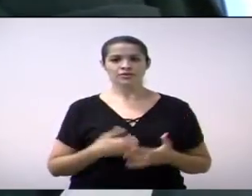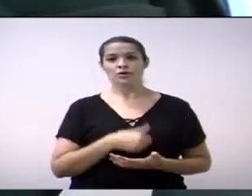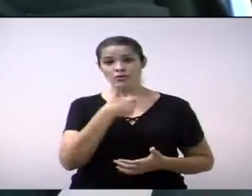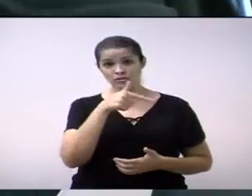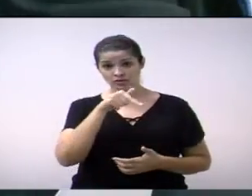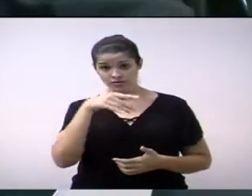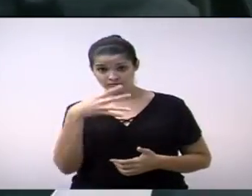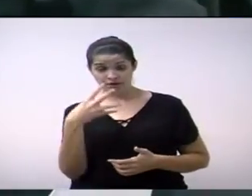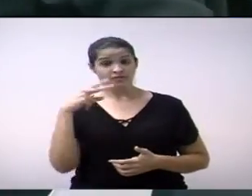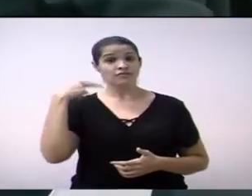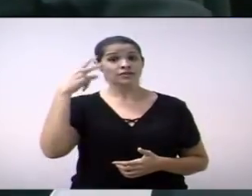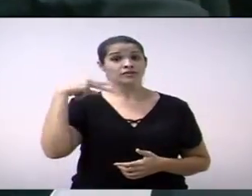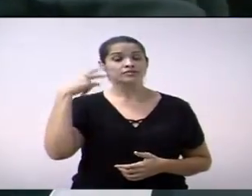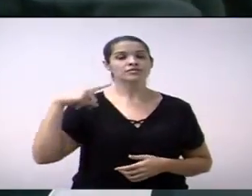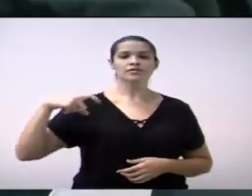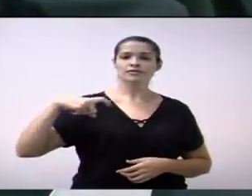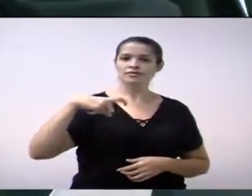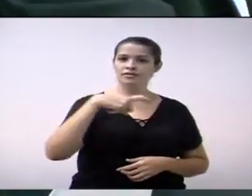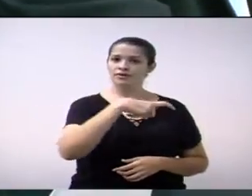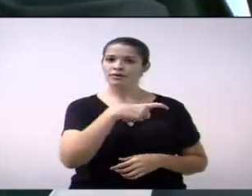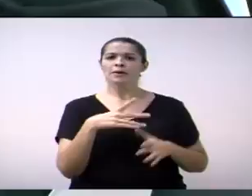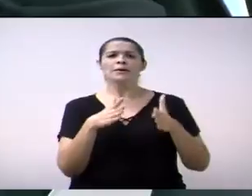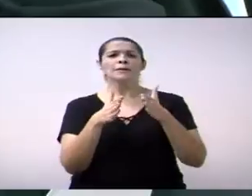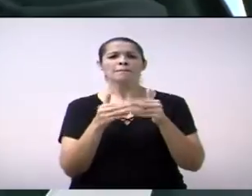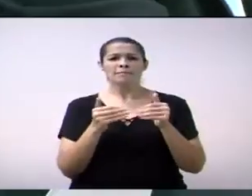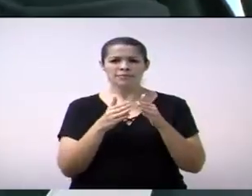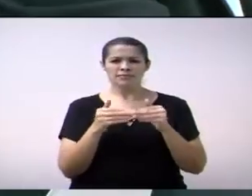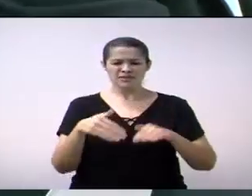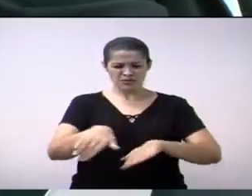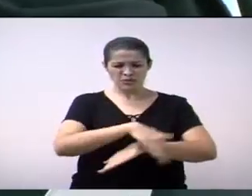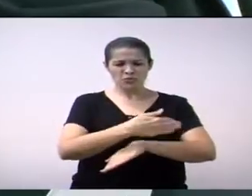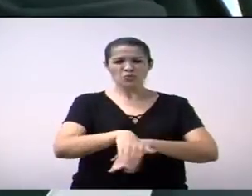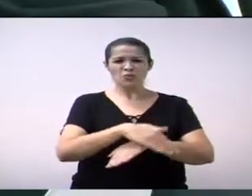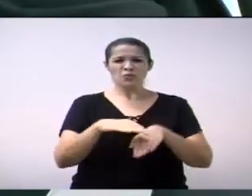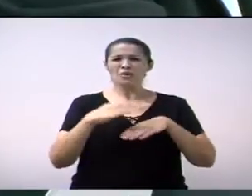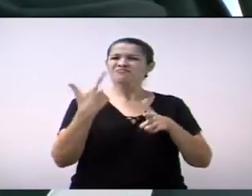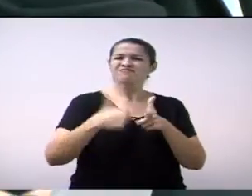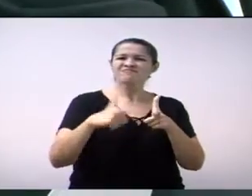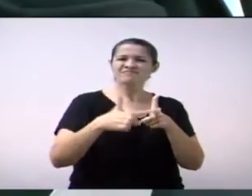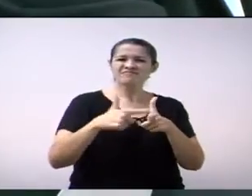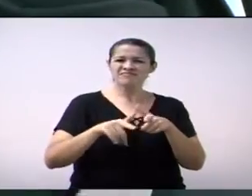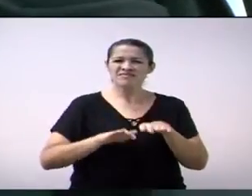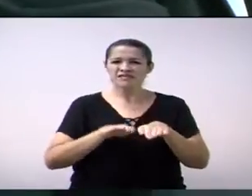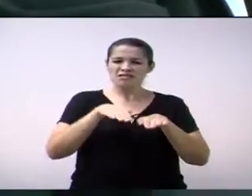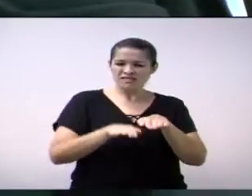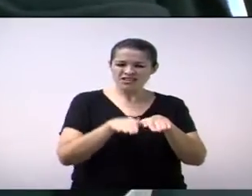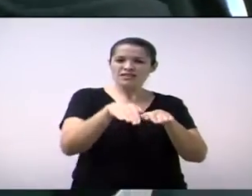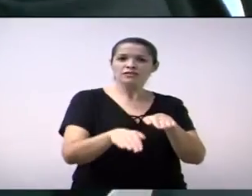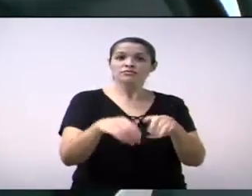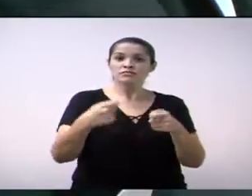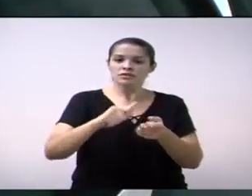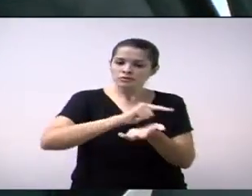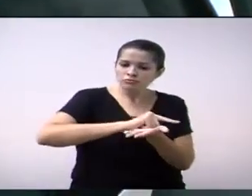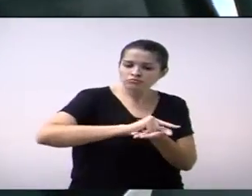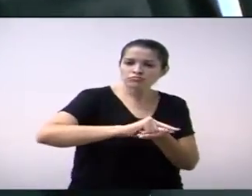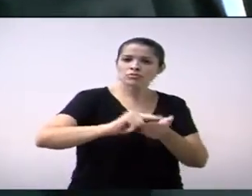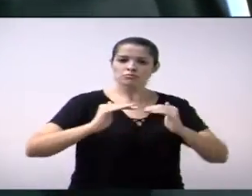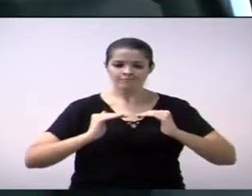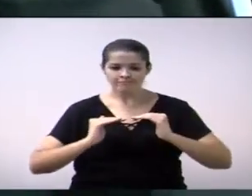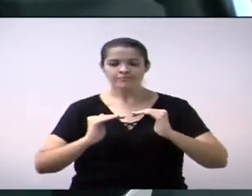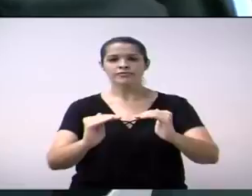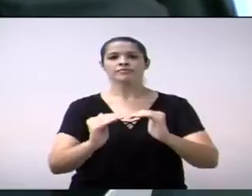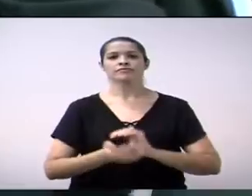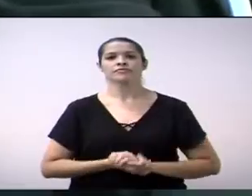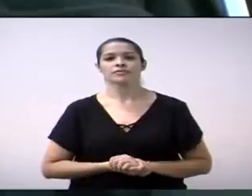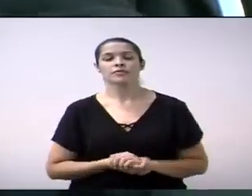Ramalho, propondo ao executivo o recapeamento asfáltico da rua Benedito Jorge Leone, no bairro Bom Retiro. E, concluindo,